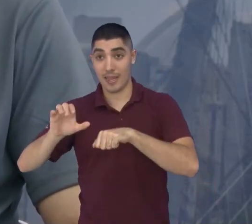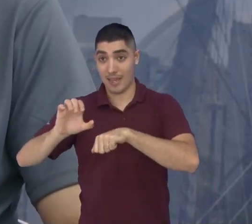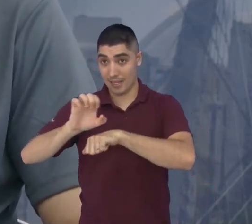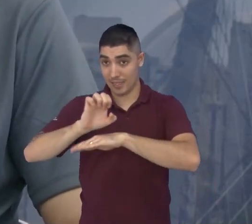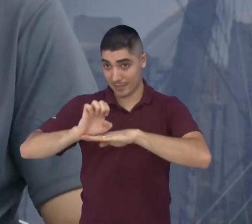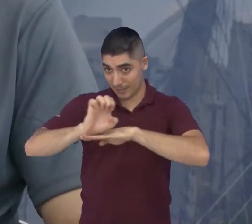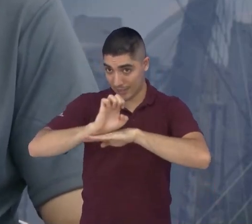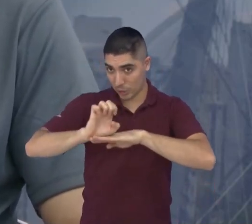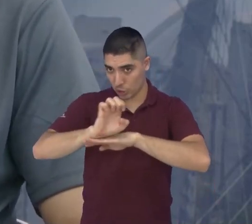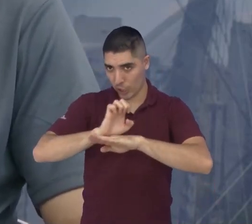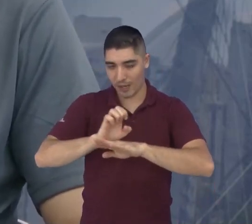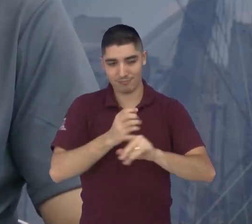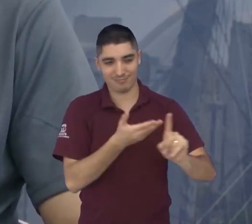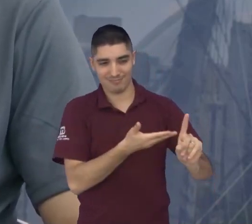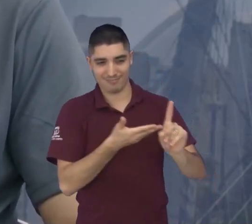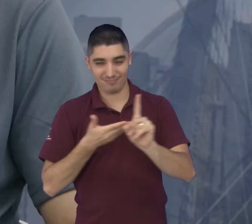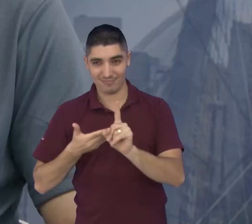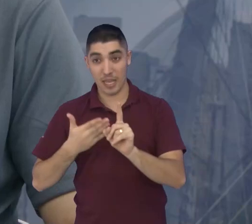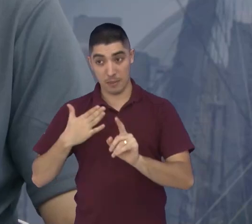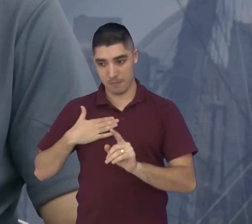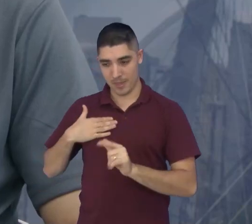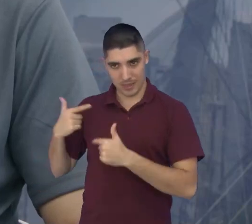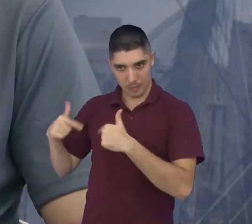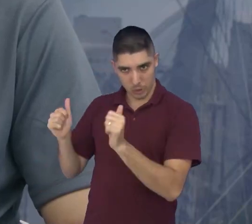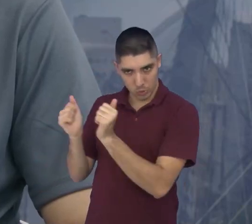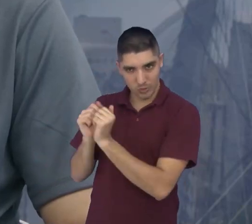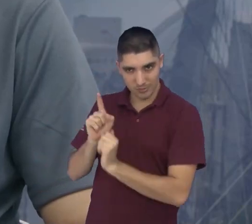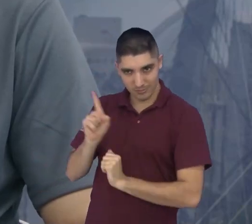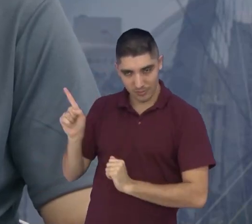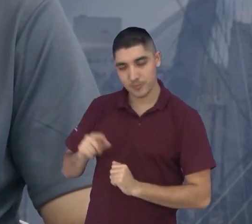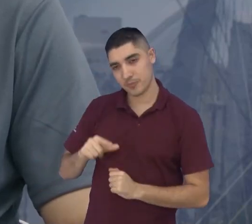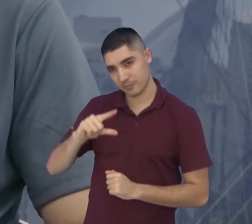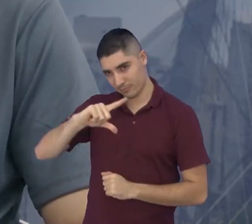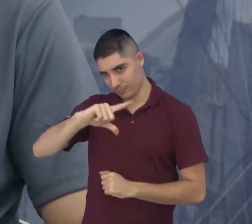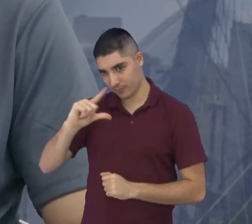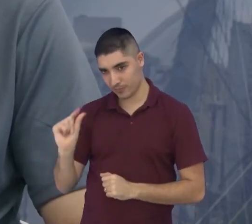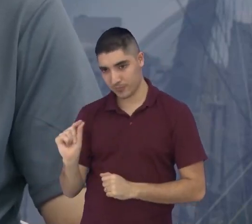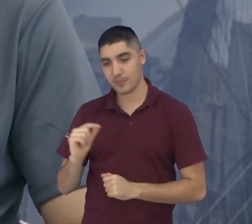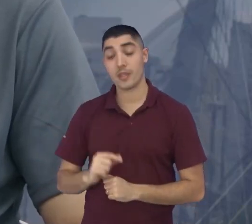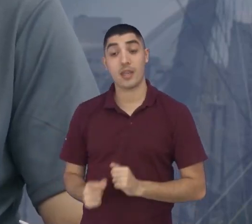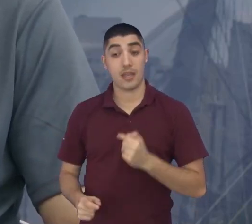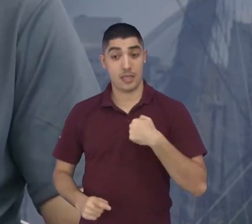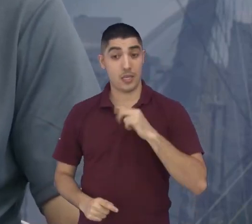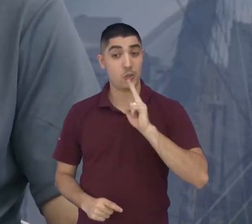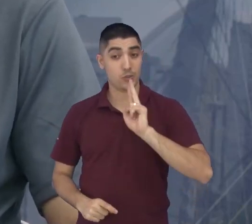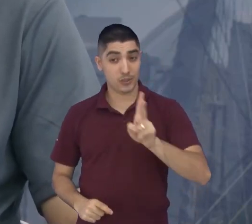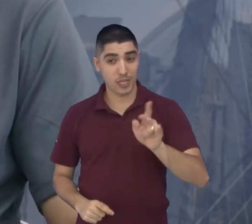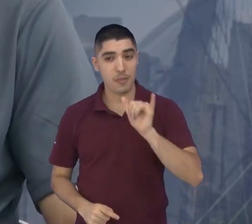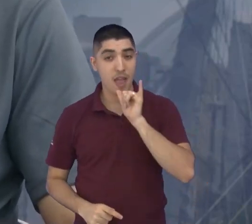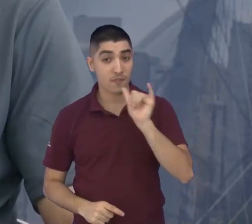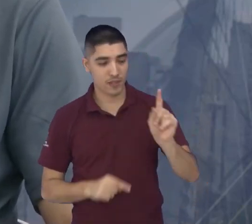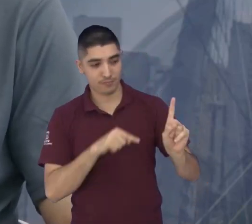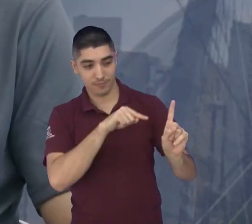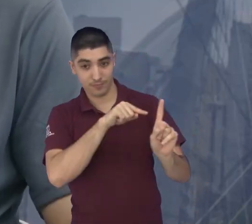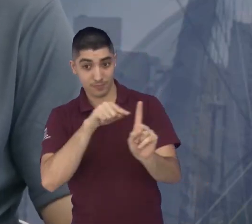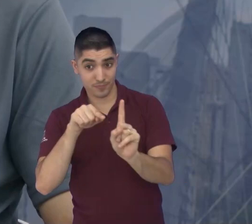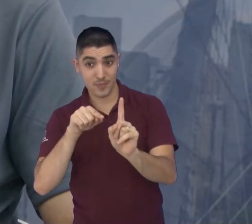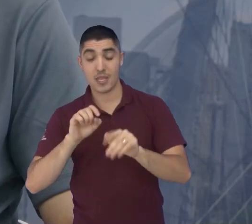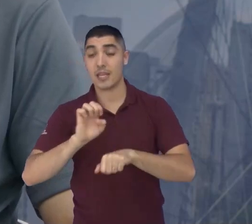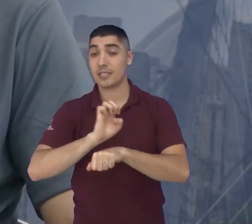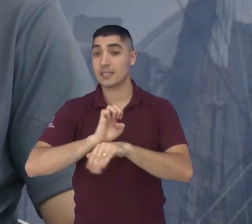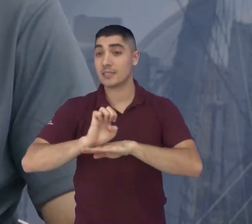nosso departamento, eu costumo falar, comunicar para eles a importância